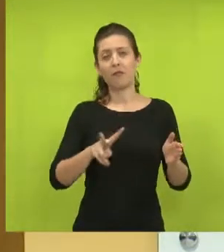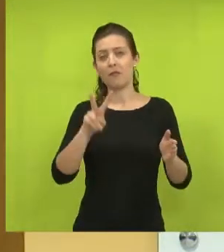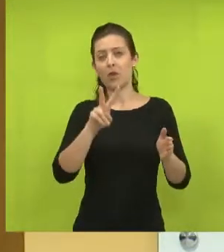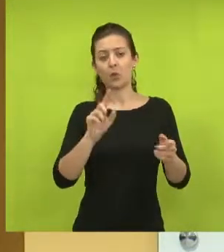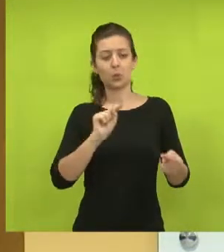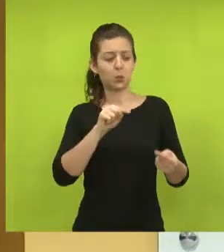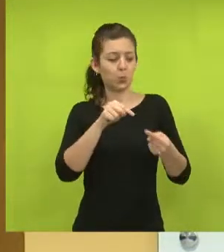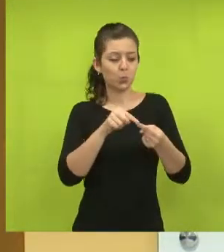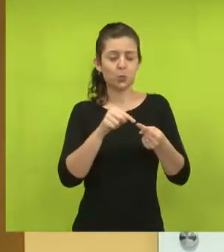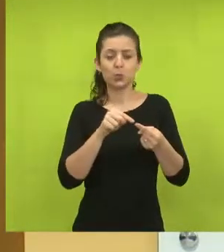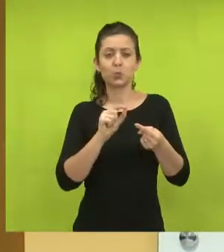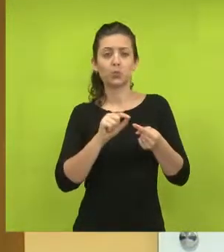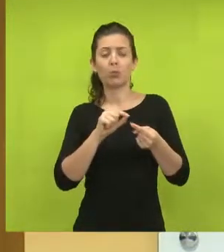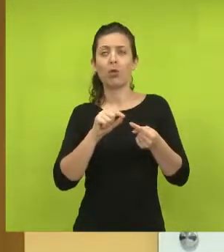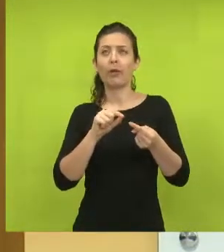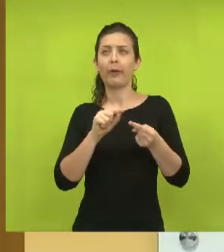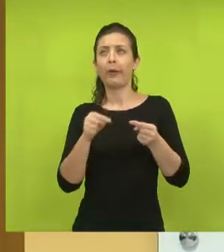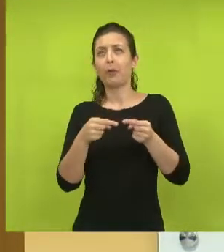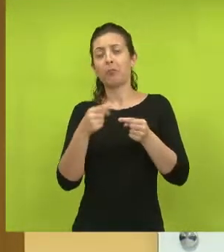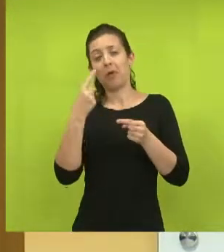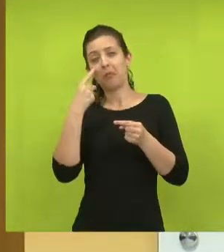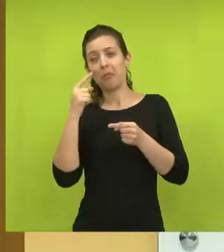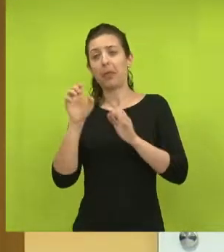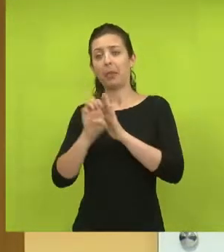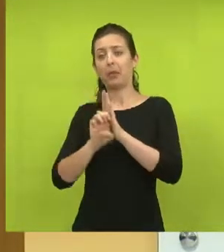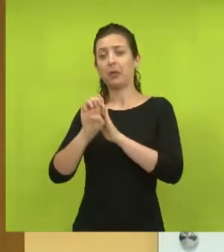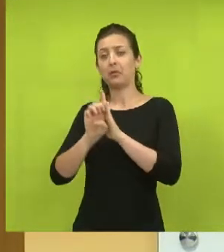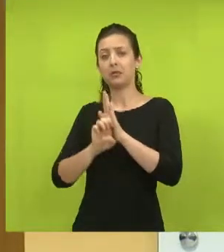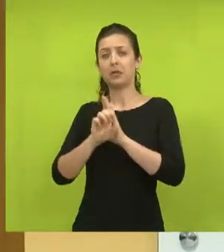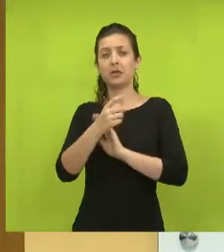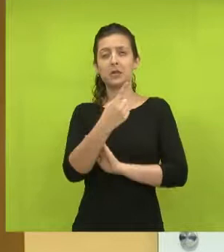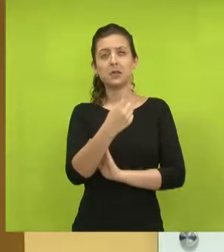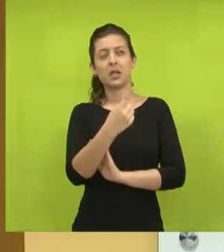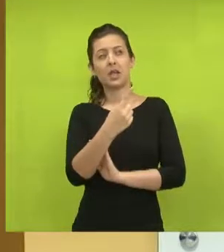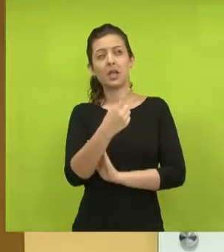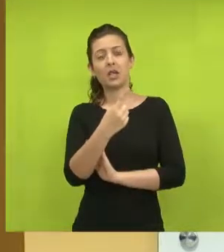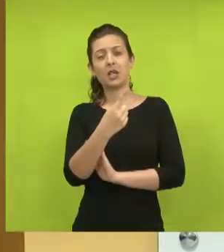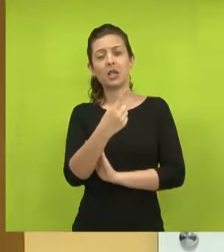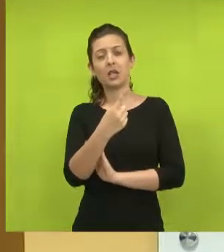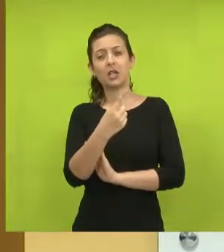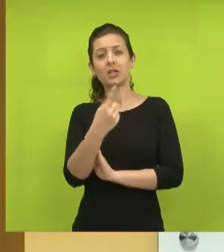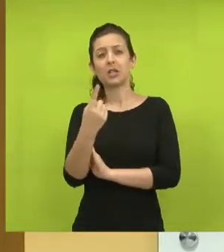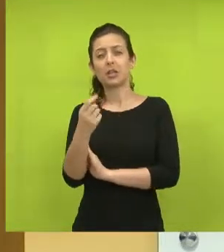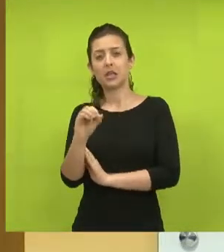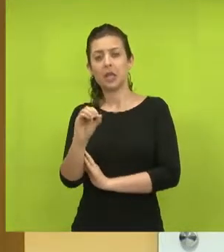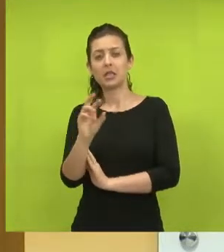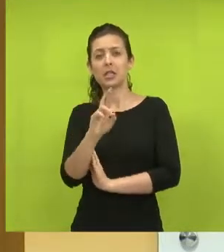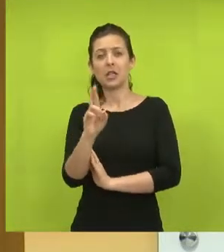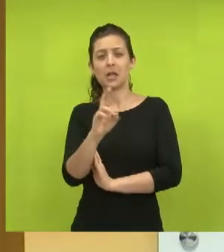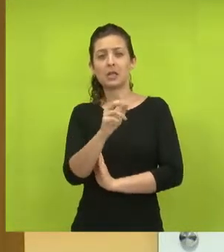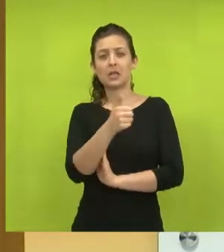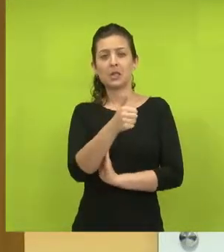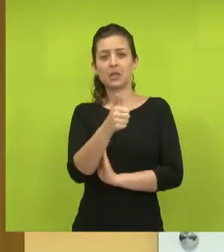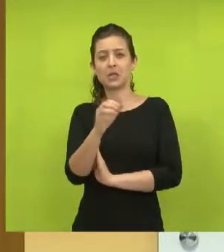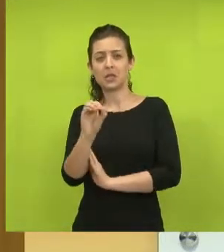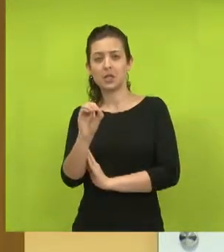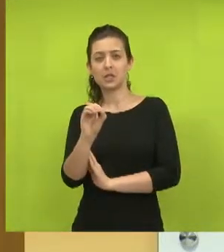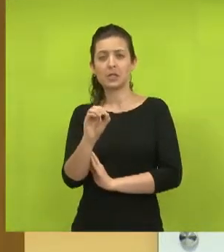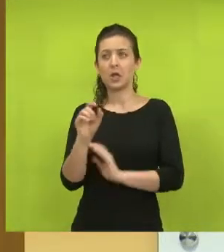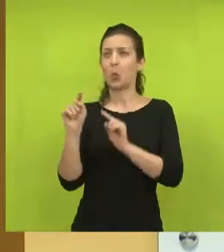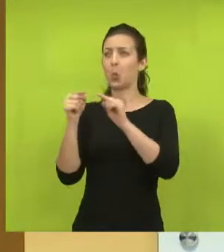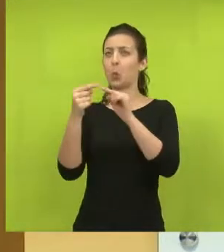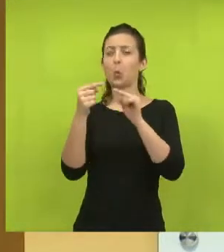conforme a gente está vendo o edital, de R$ 110, né, e o parâmetro com